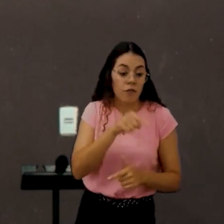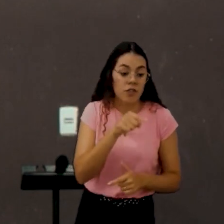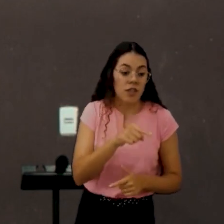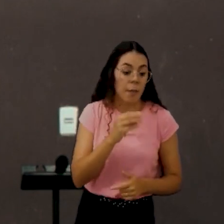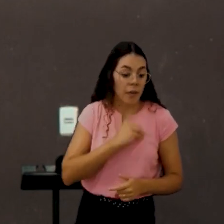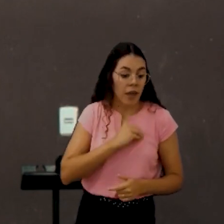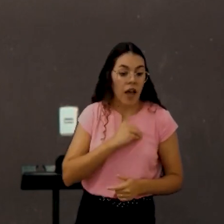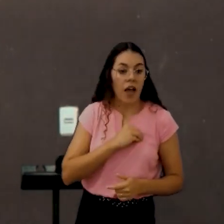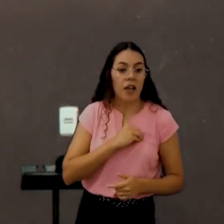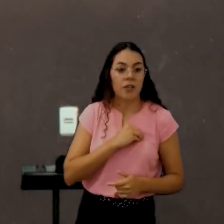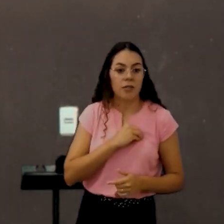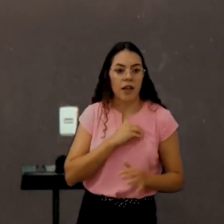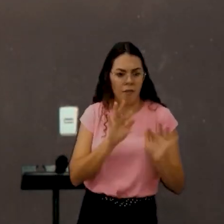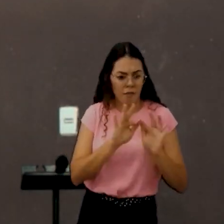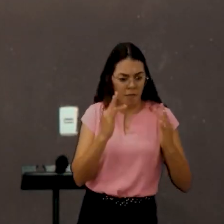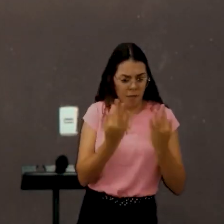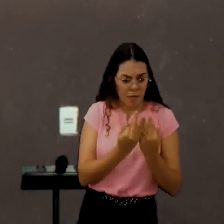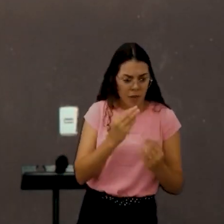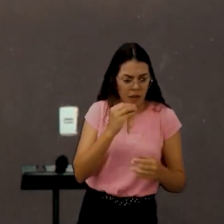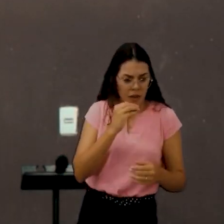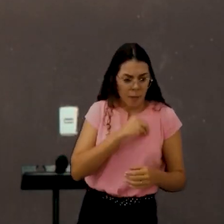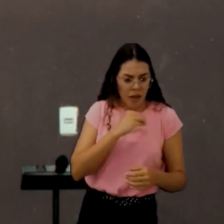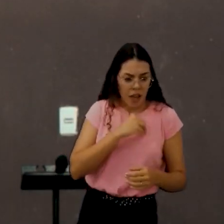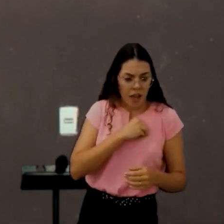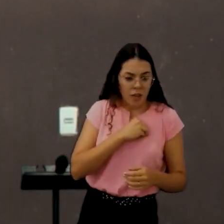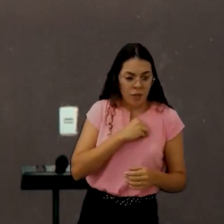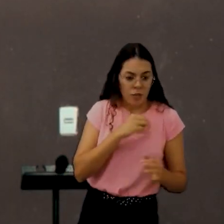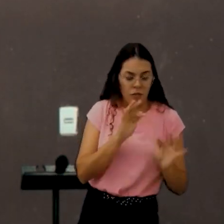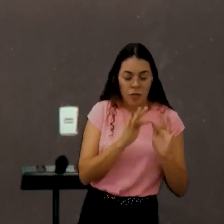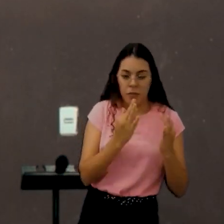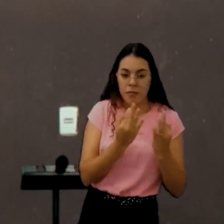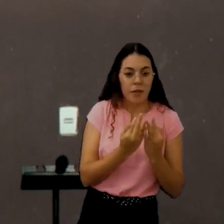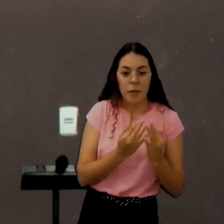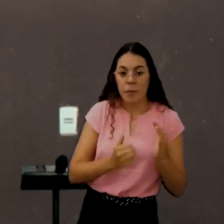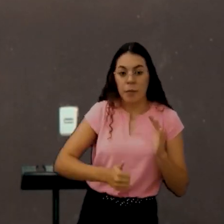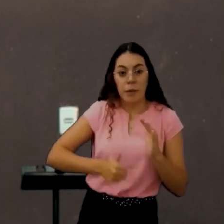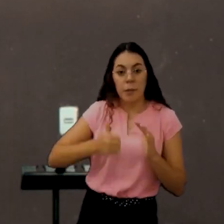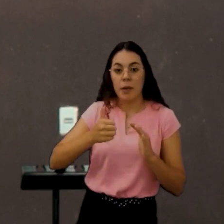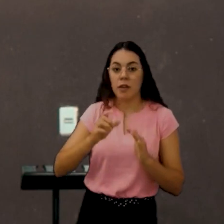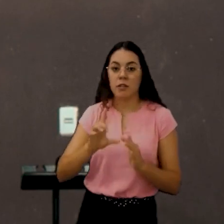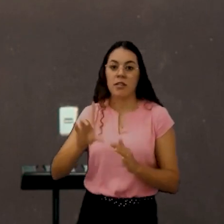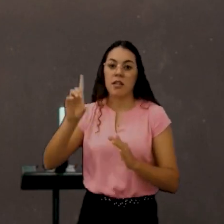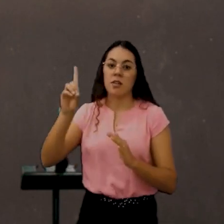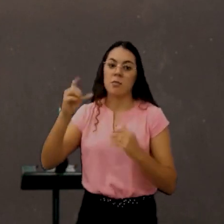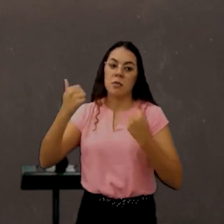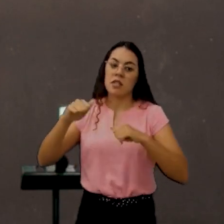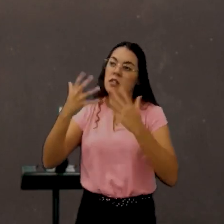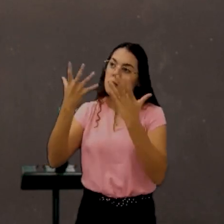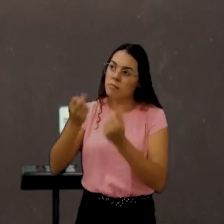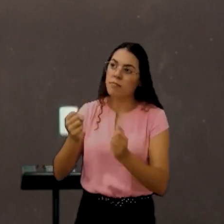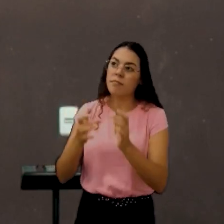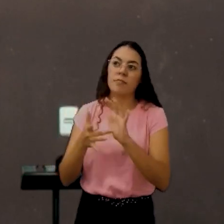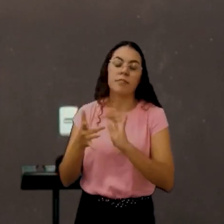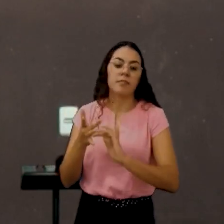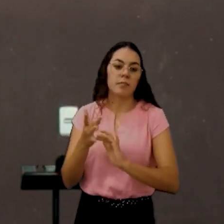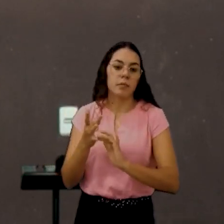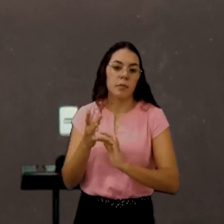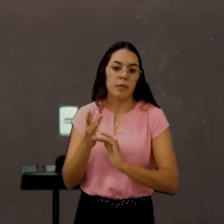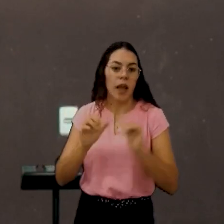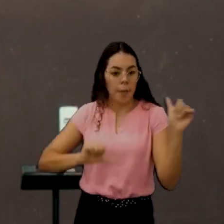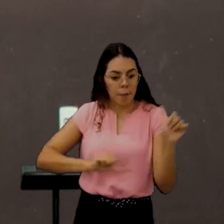seu problema com sua família não é com sua família, é primeiro com Cristo. Depois é que é com sua família. A sua família é consequência. O seu